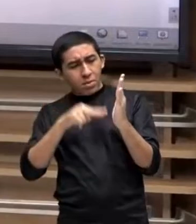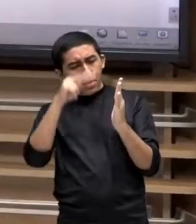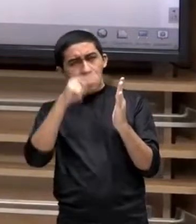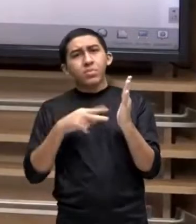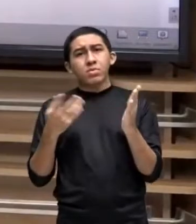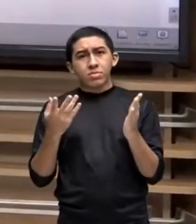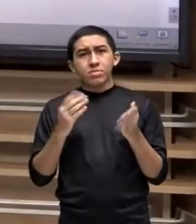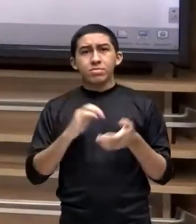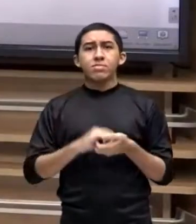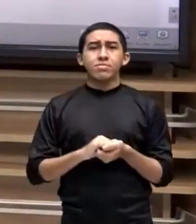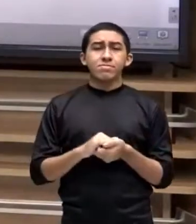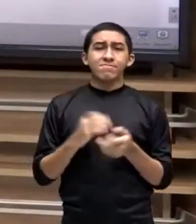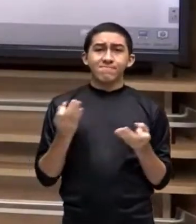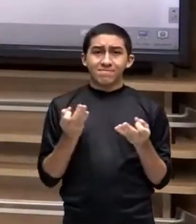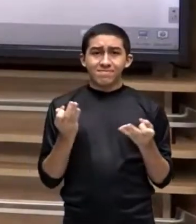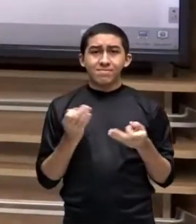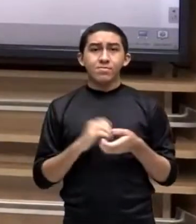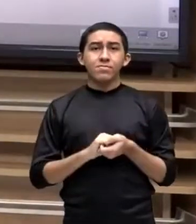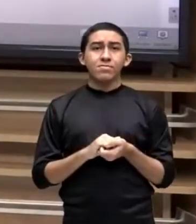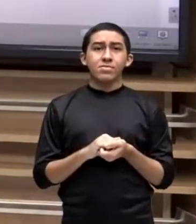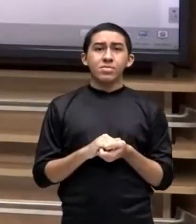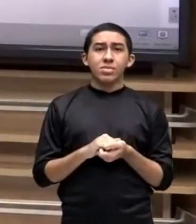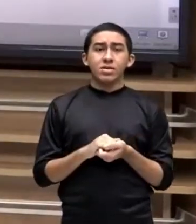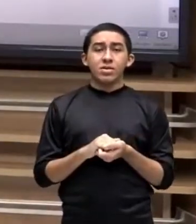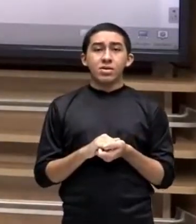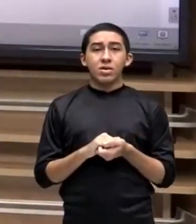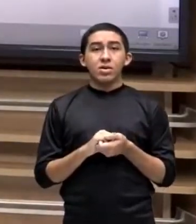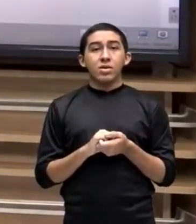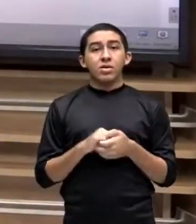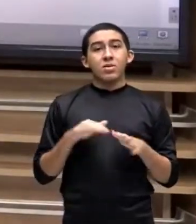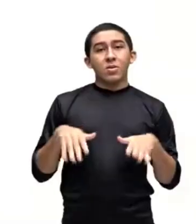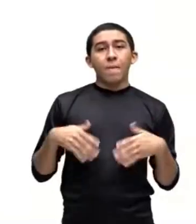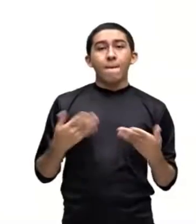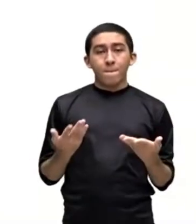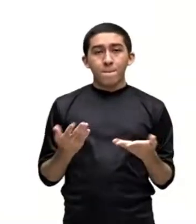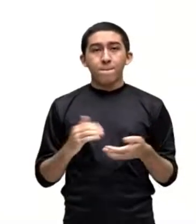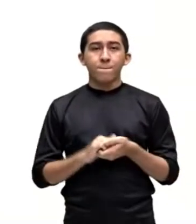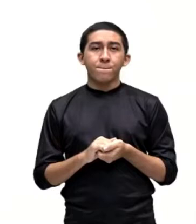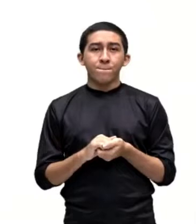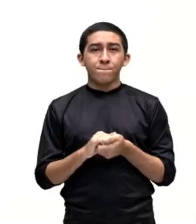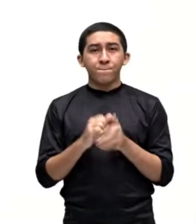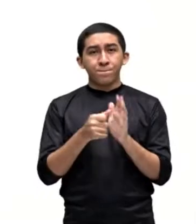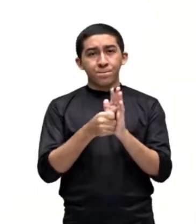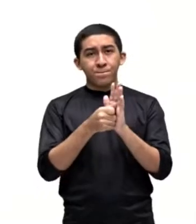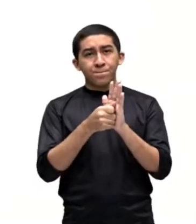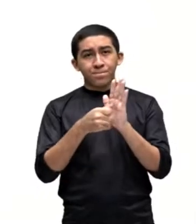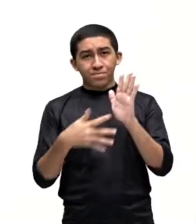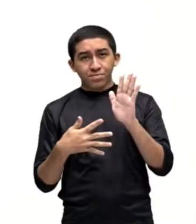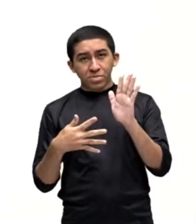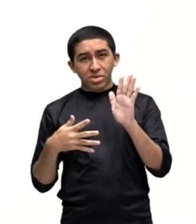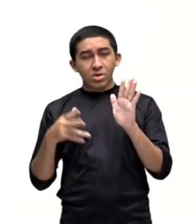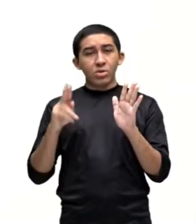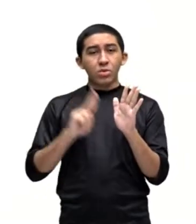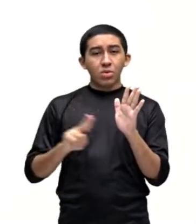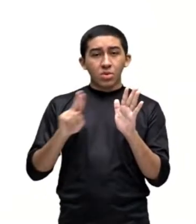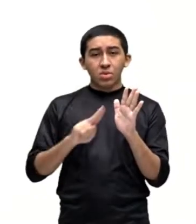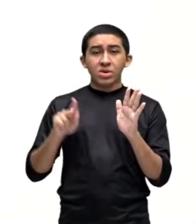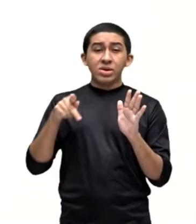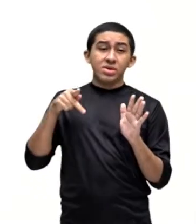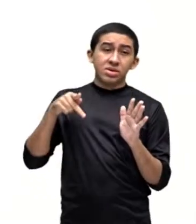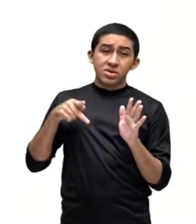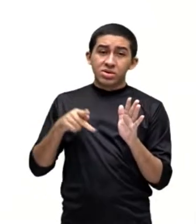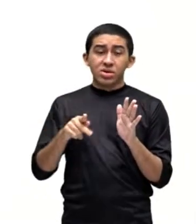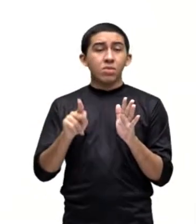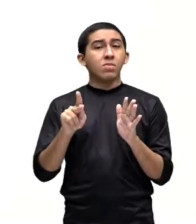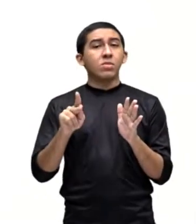mensagem, correto? E aí, dito isso, olha só, as figuras de linguagem são muito utilizadas, extremamente utilizadas,